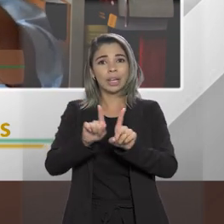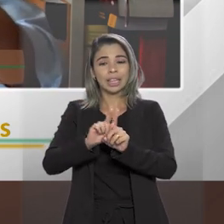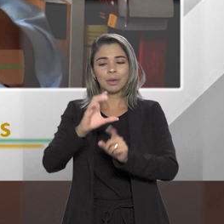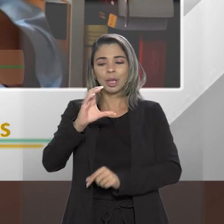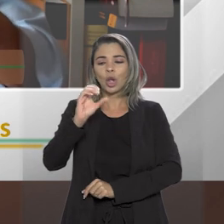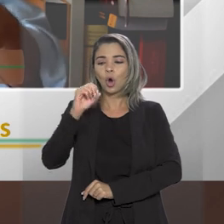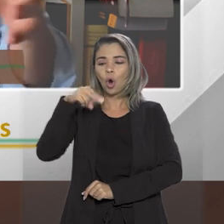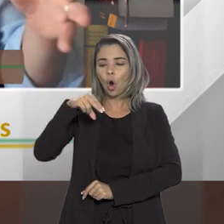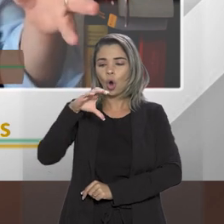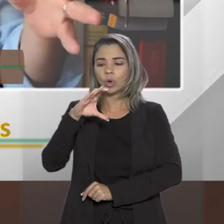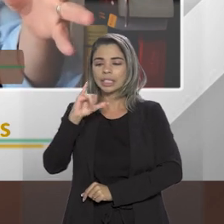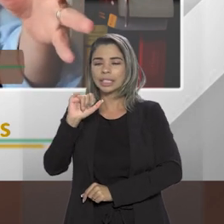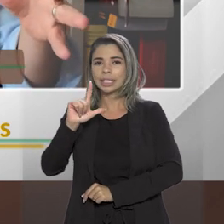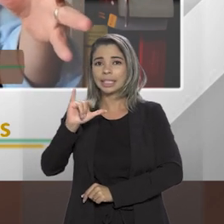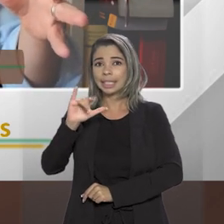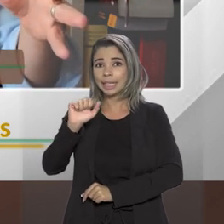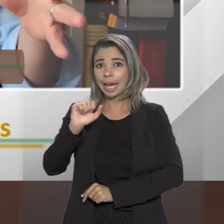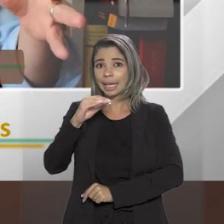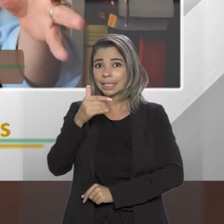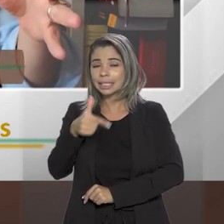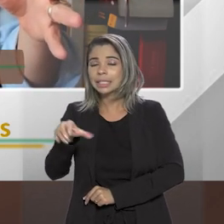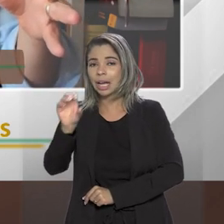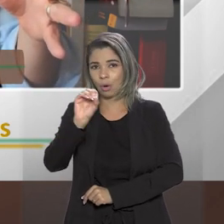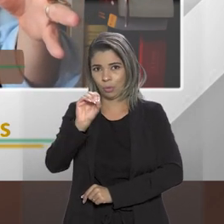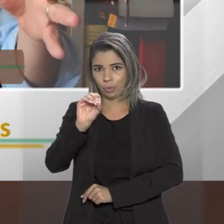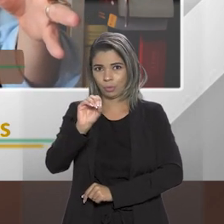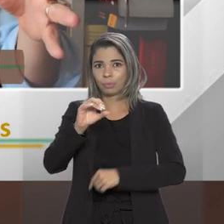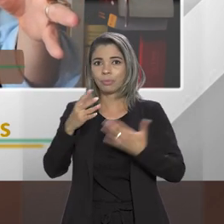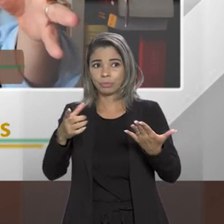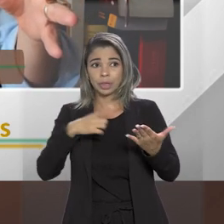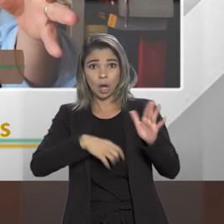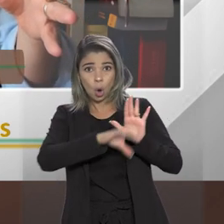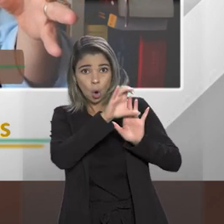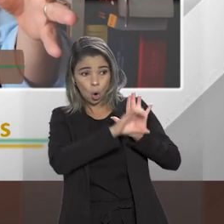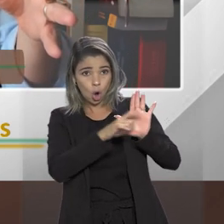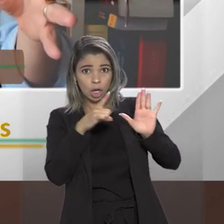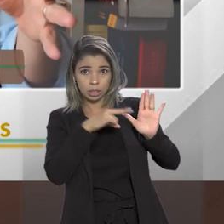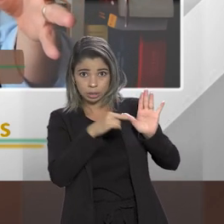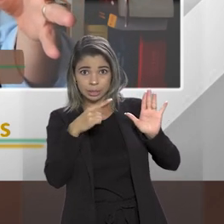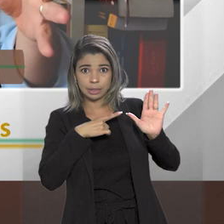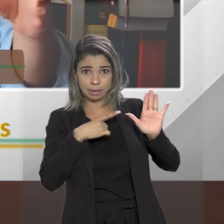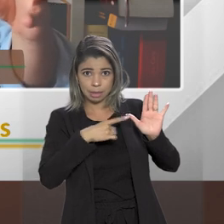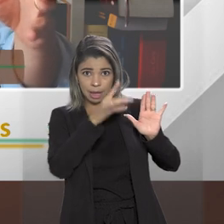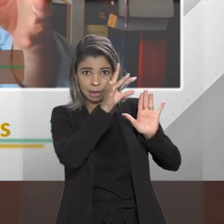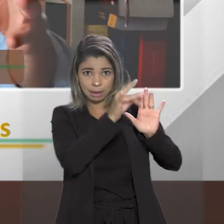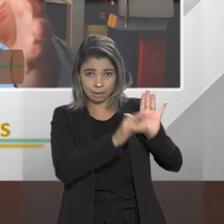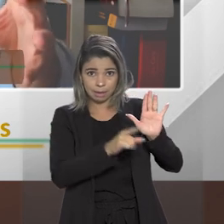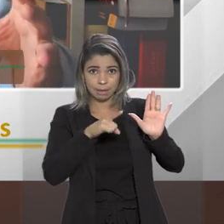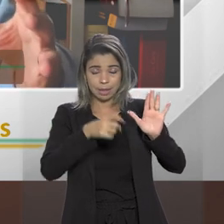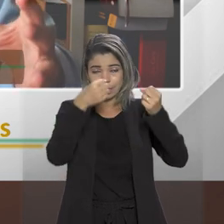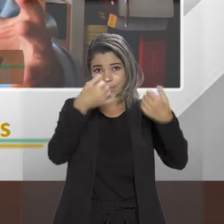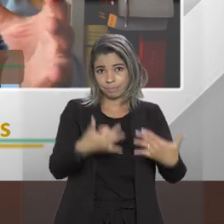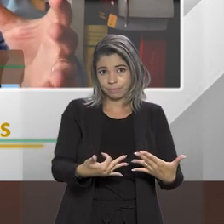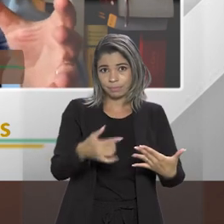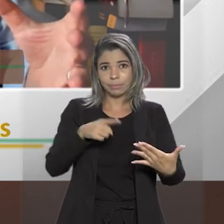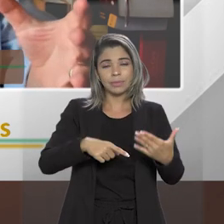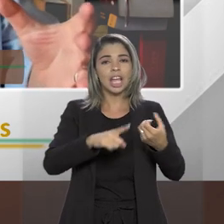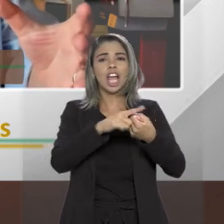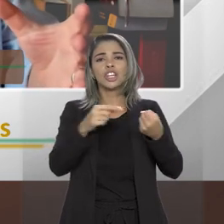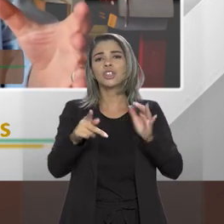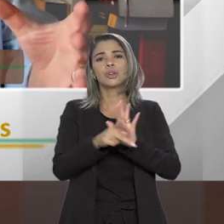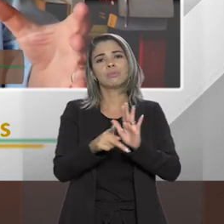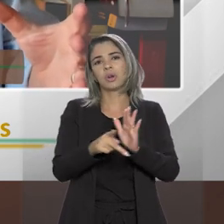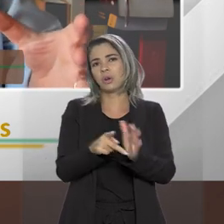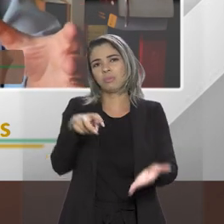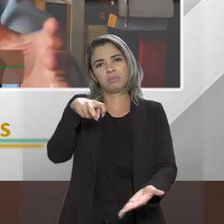depois. Veja que 10 artigos do código sobre mediação e conciliação não são propriamente artigos de processo